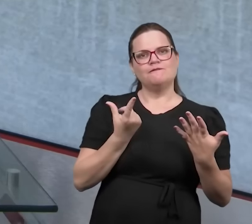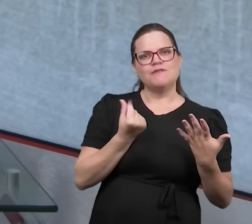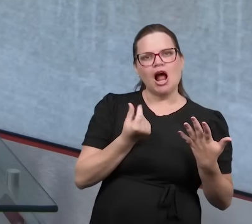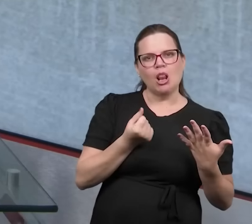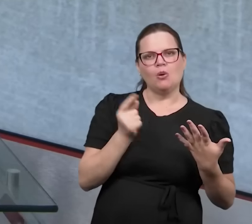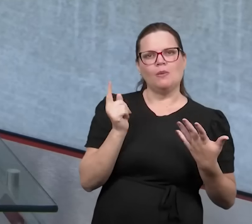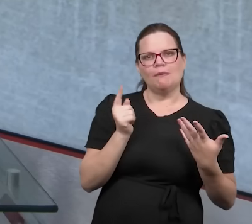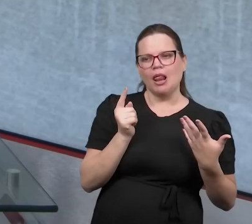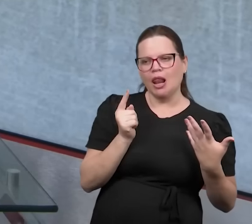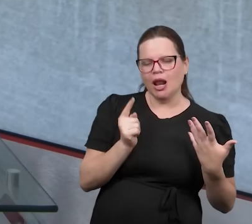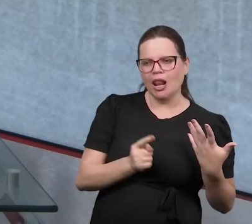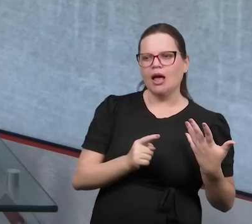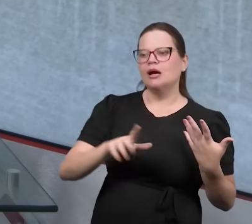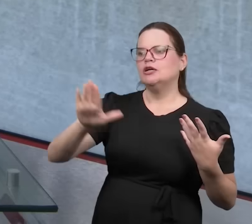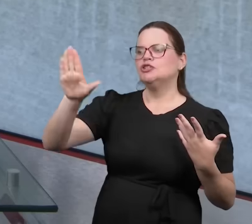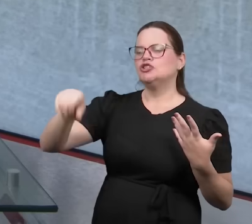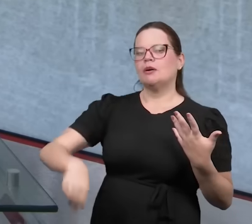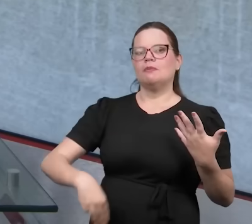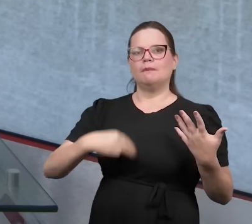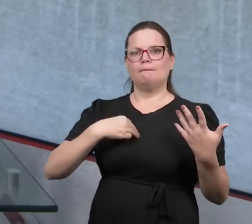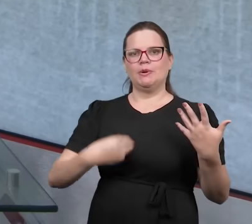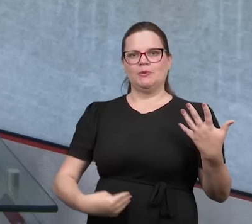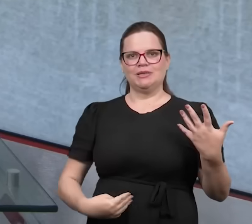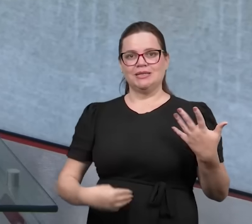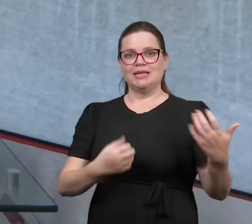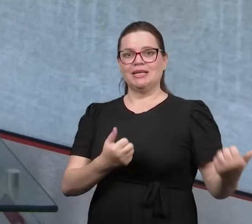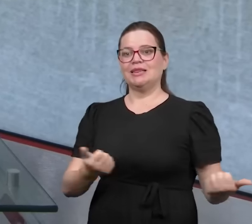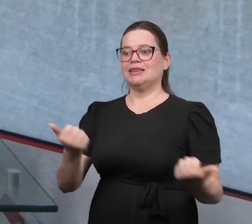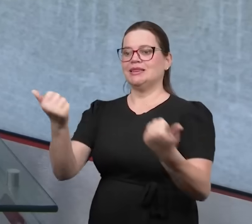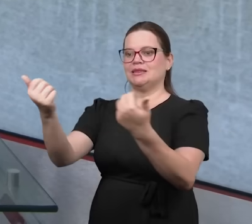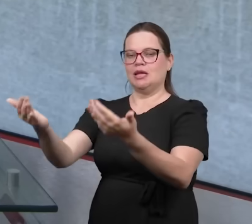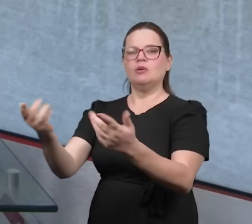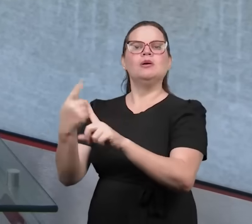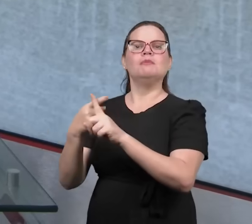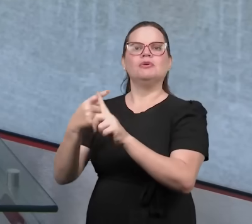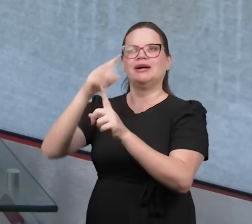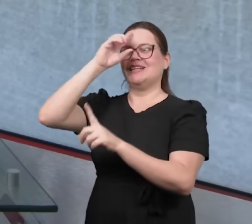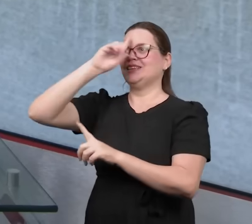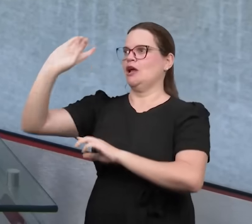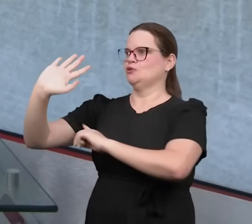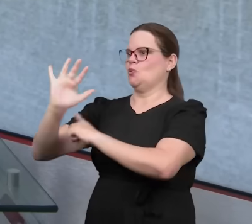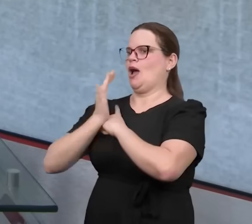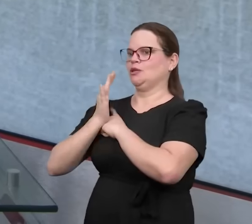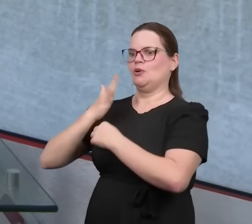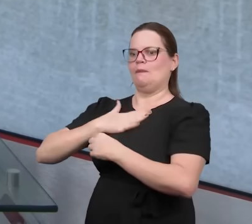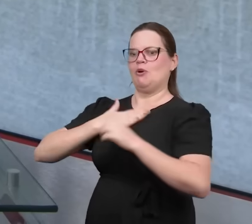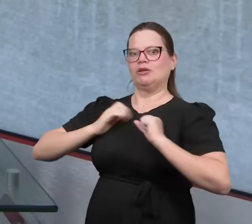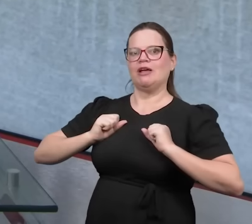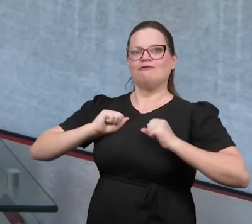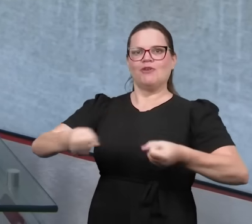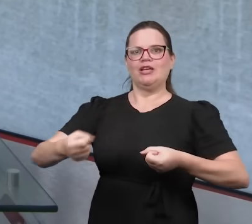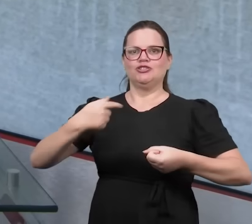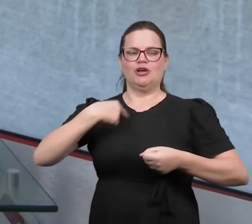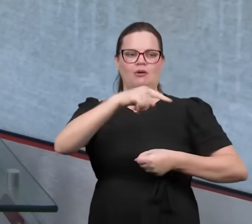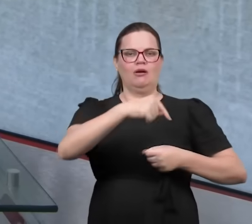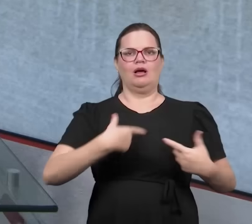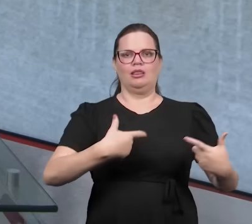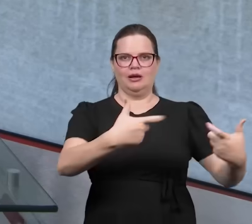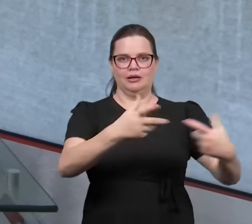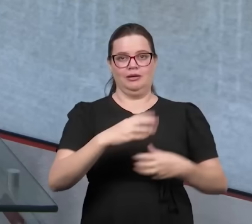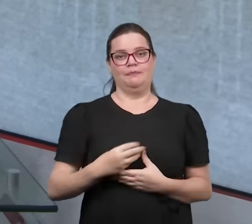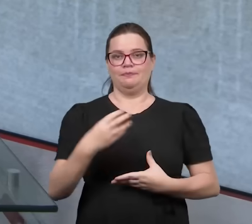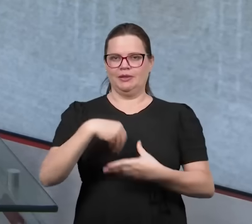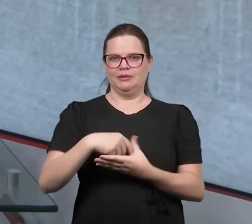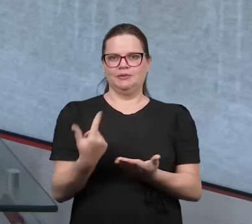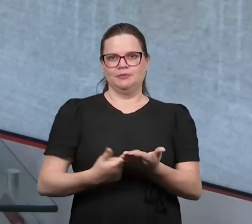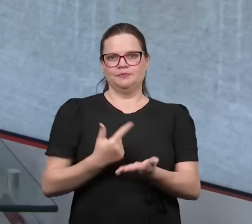um sacerdote chamado Melquisedeque. Então, esta passagem bíblica, ela está registrada naturalmente ali no livro